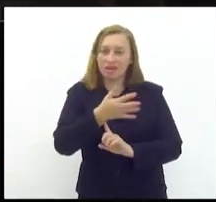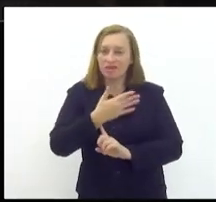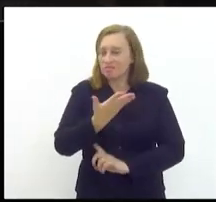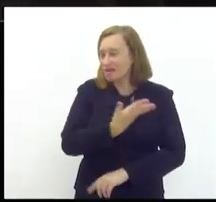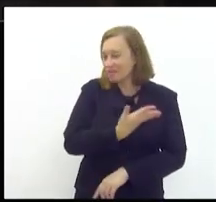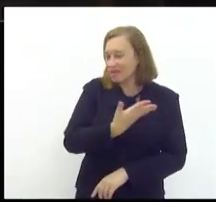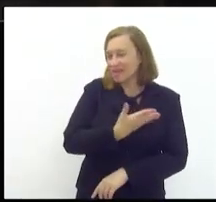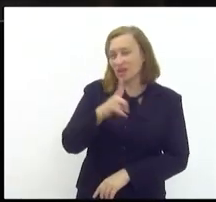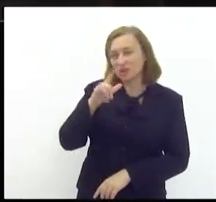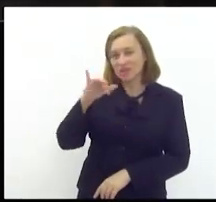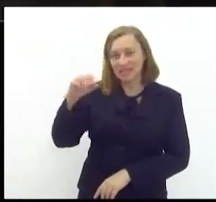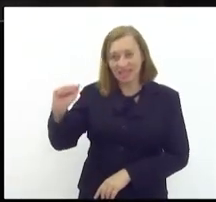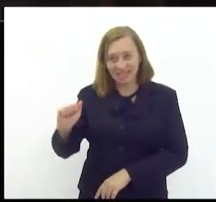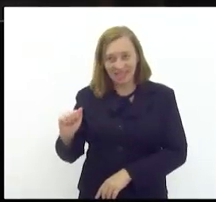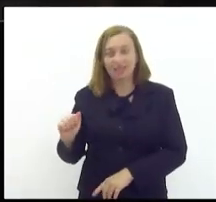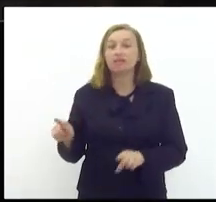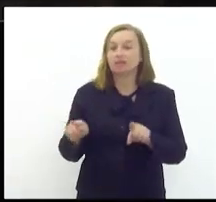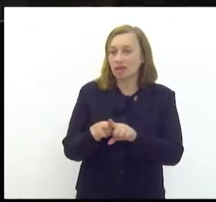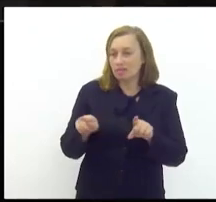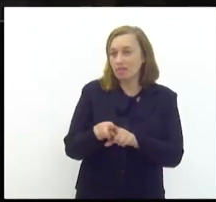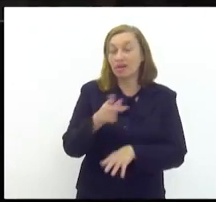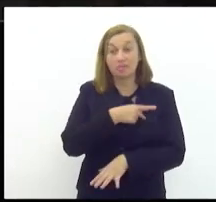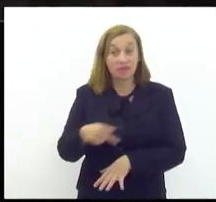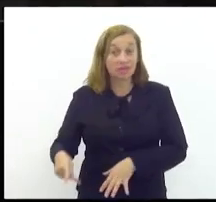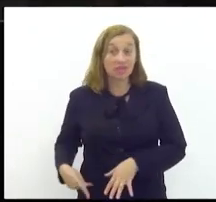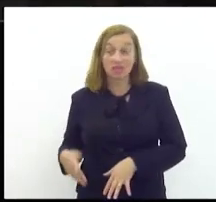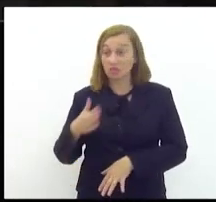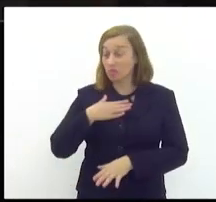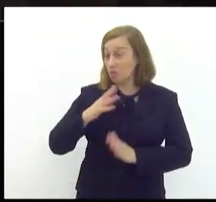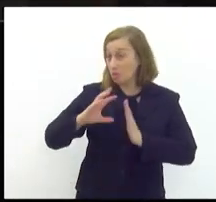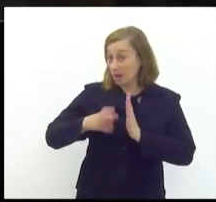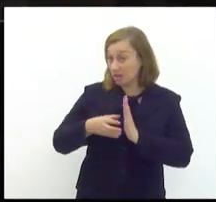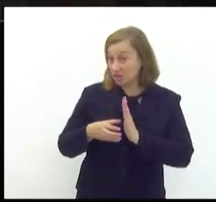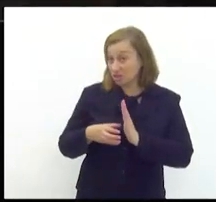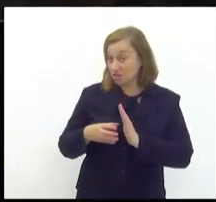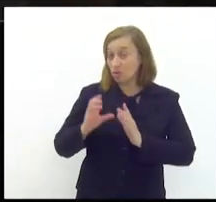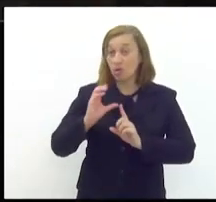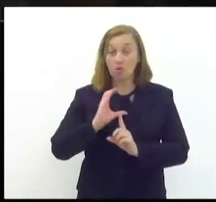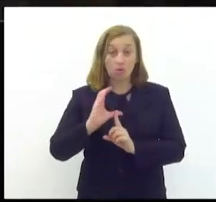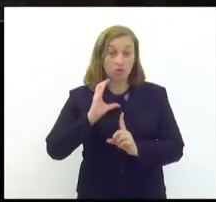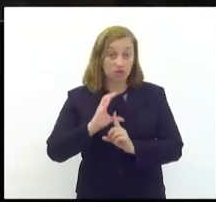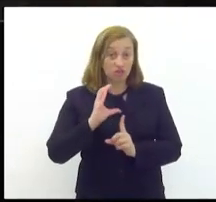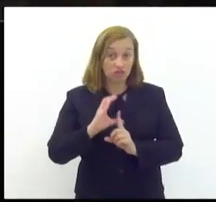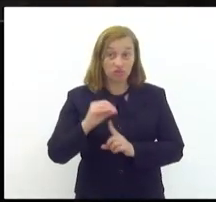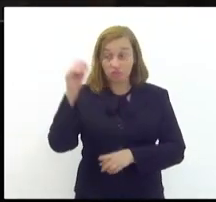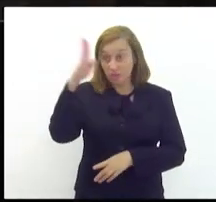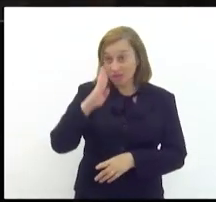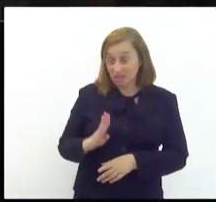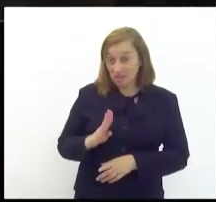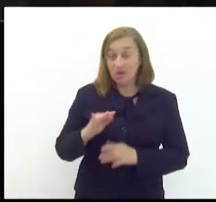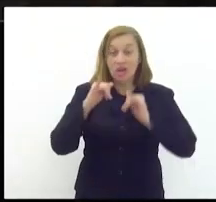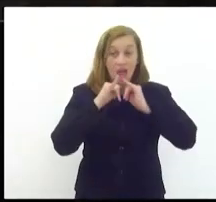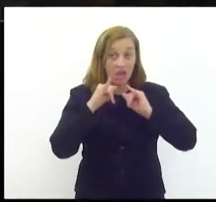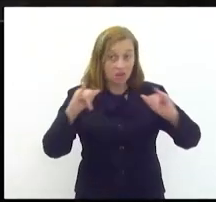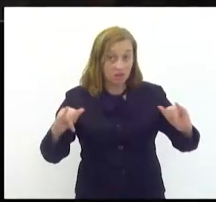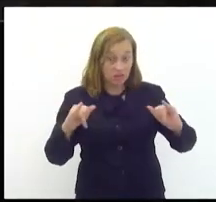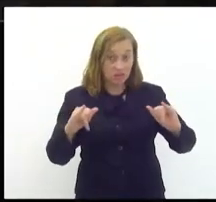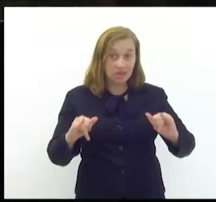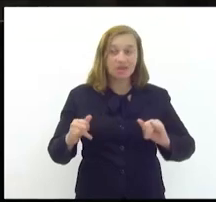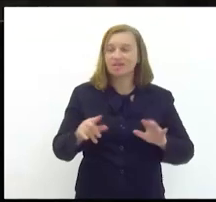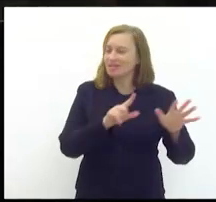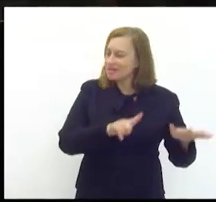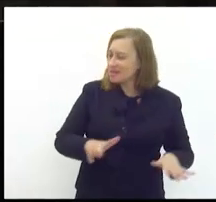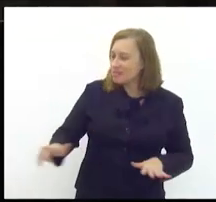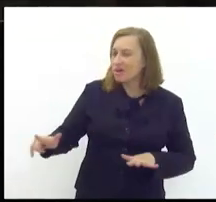Luciana Santos também presidenta do meu partido partido comunista do Brasil que anunciou esta semana